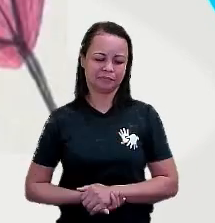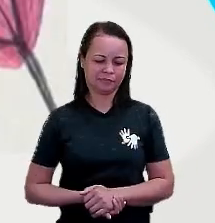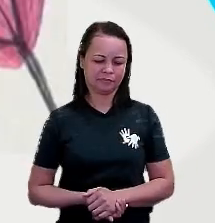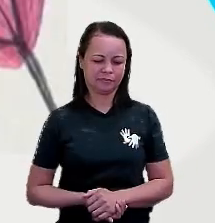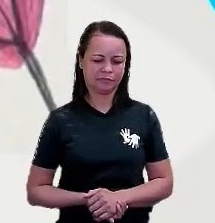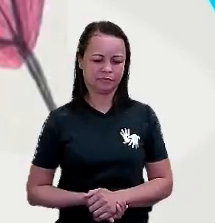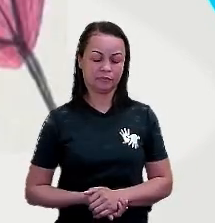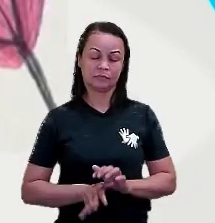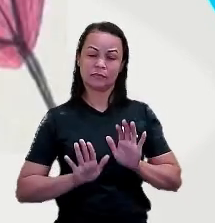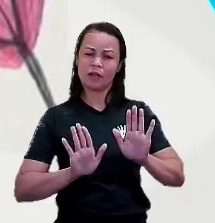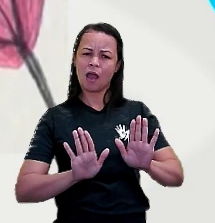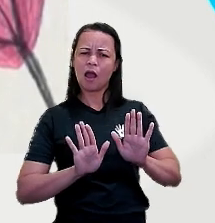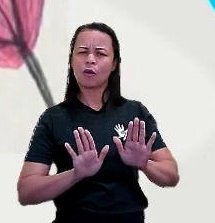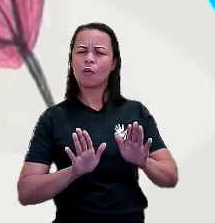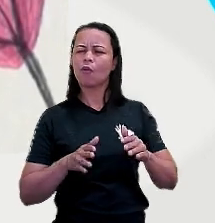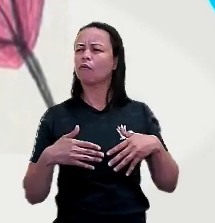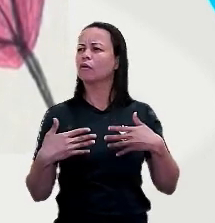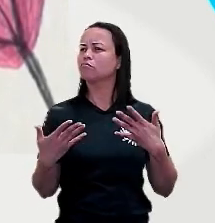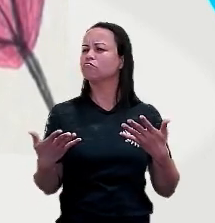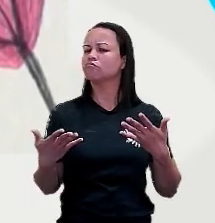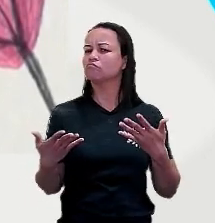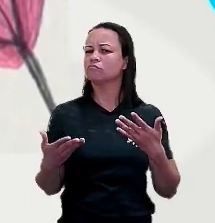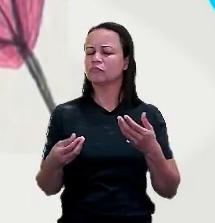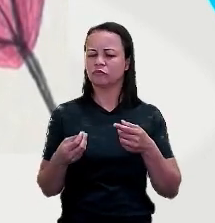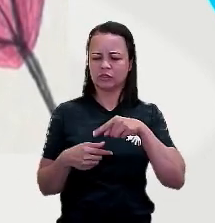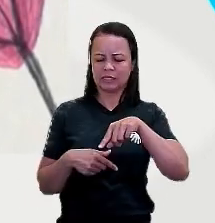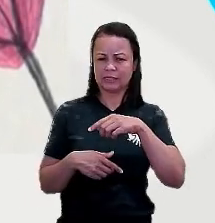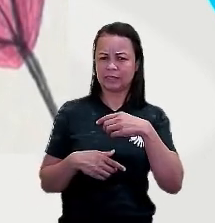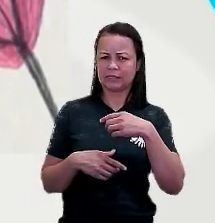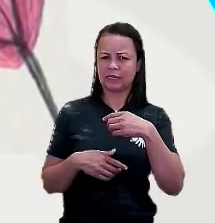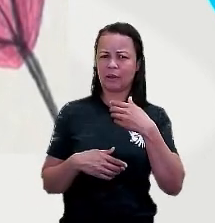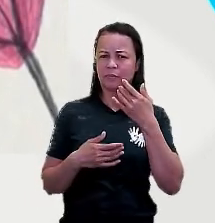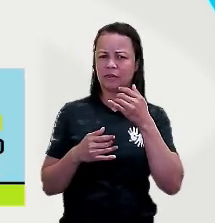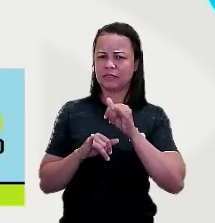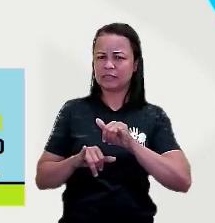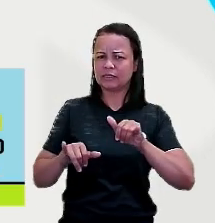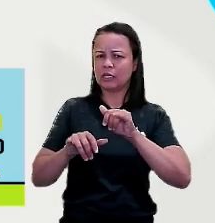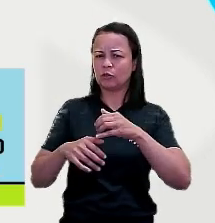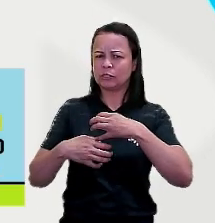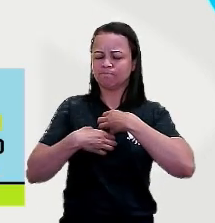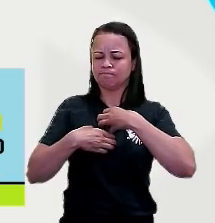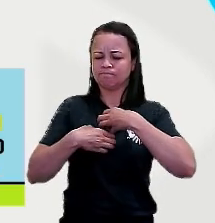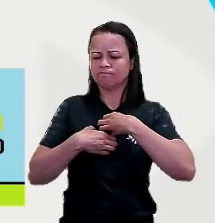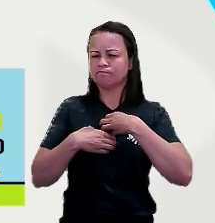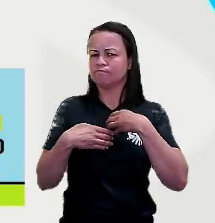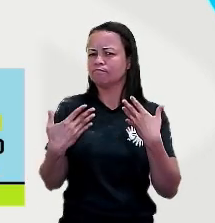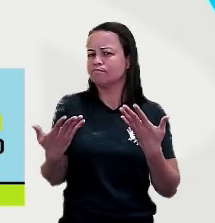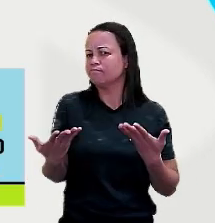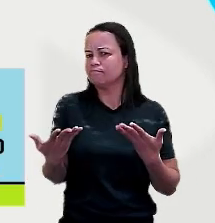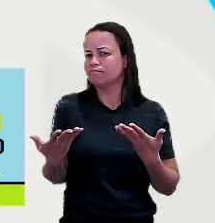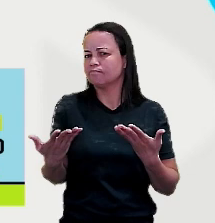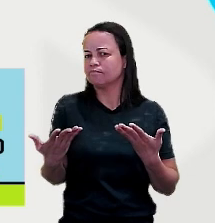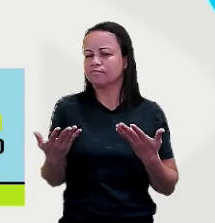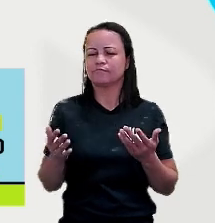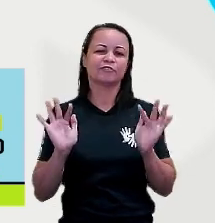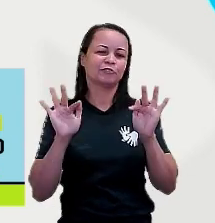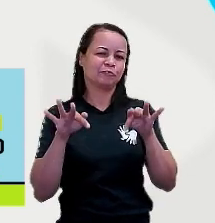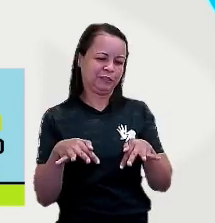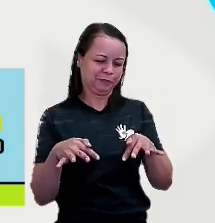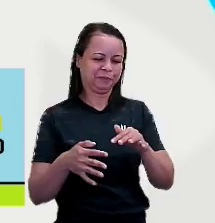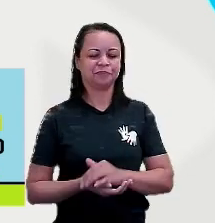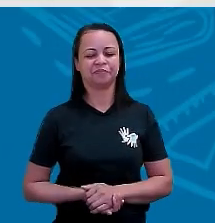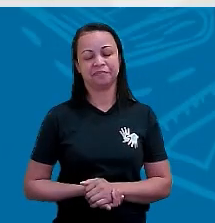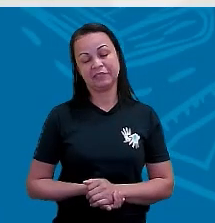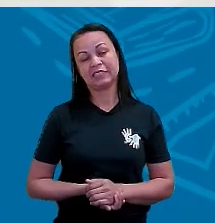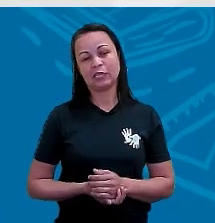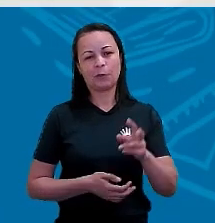Mas e agora? Você sabe dizer o que você está sentindo? Fim. E a nossa história chegou